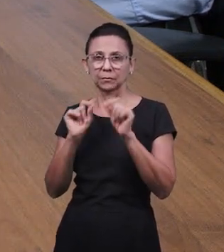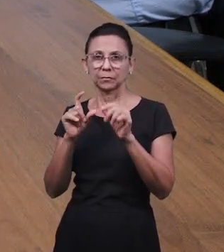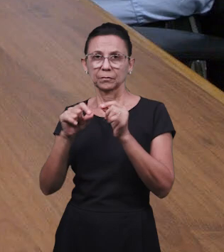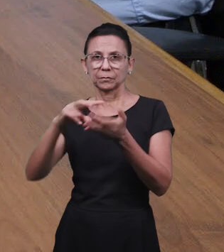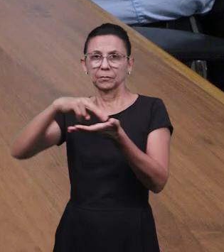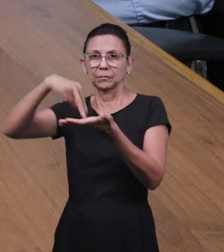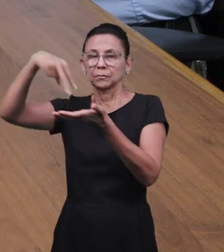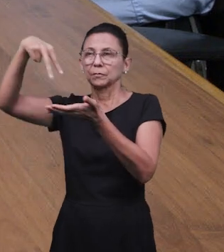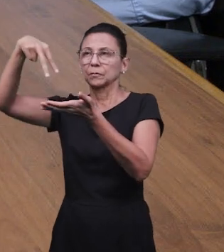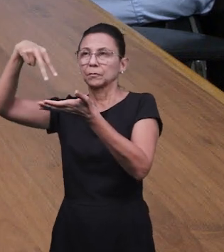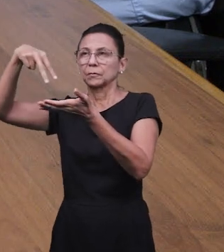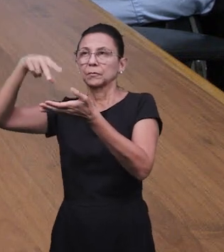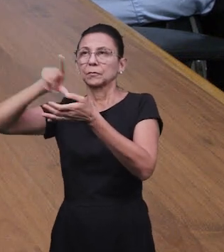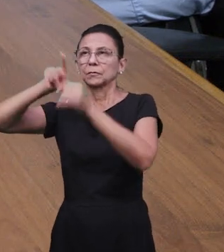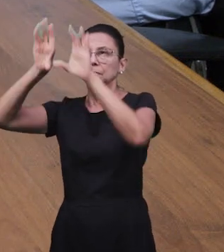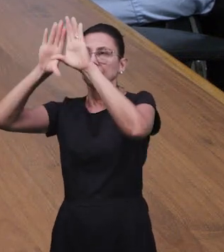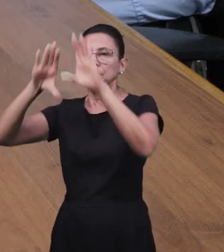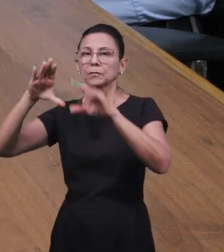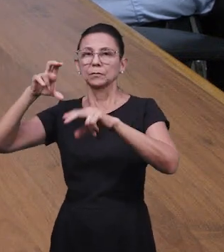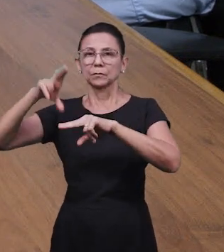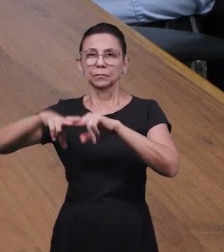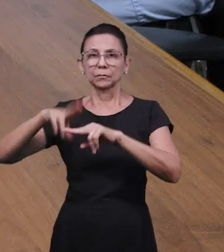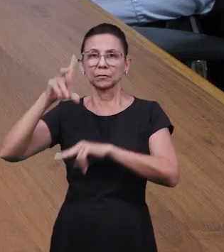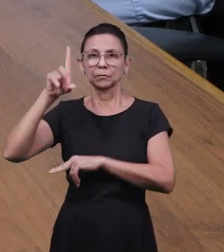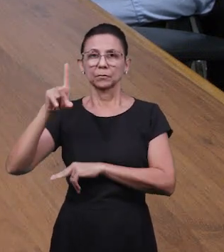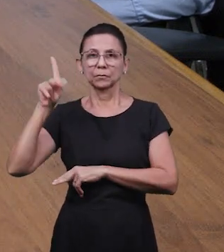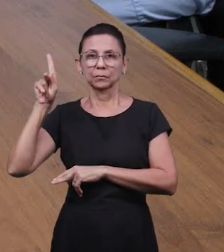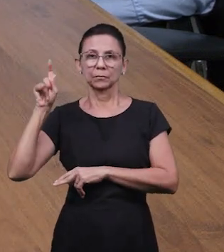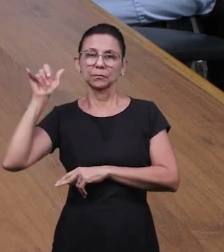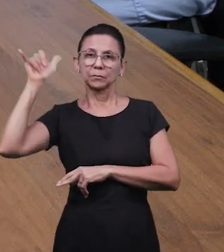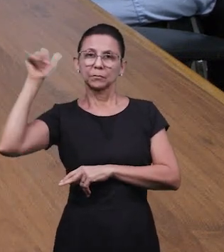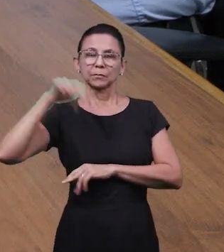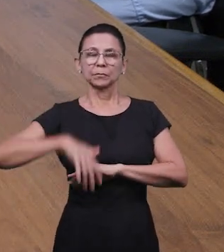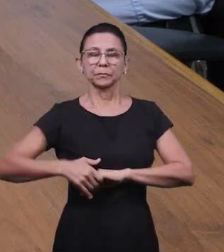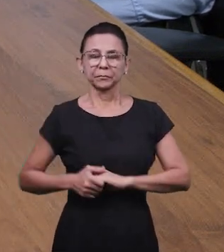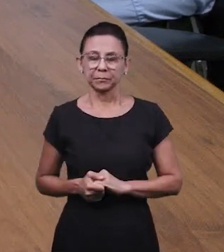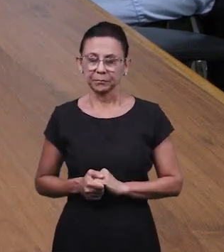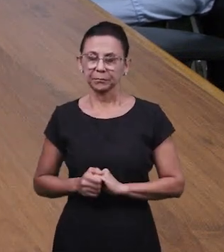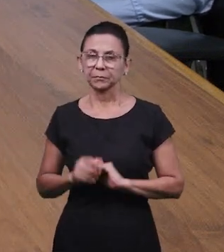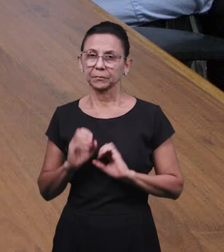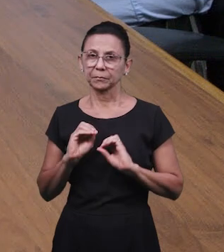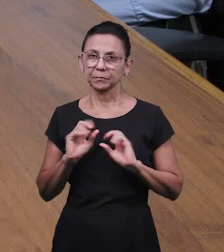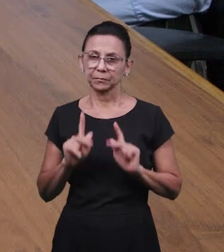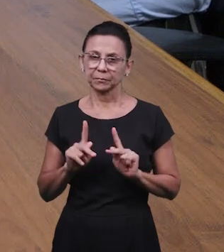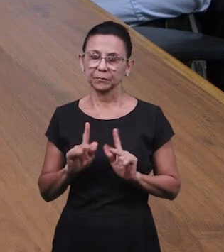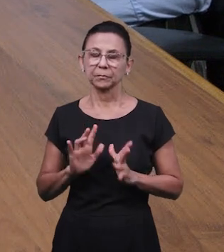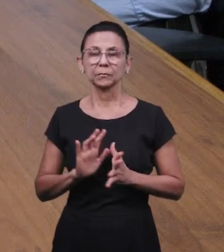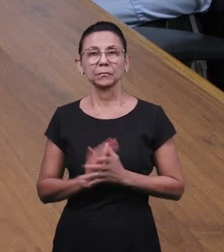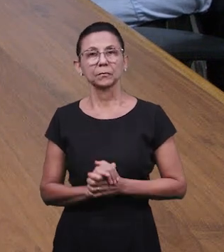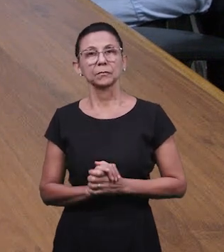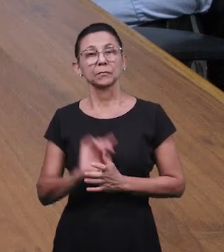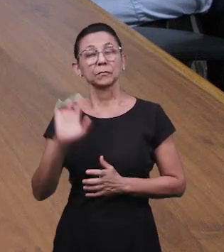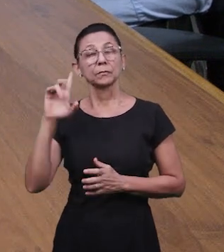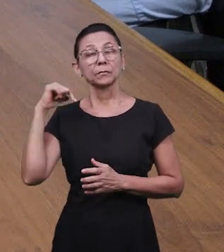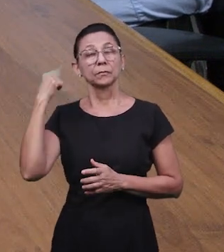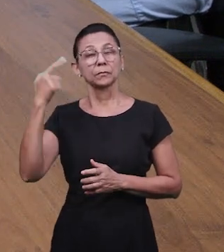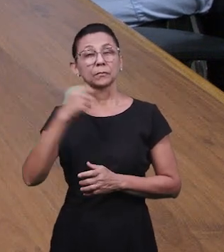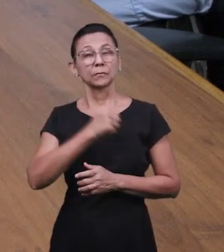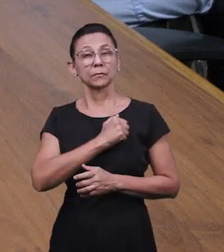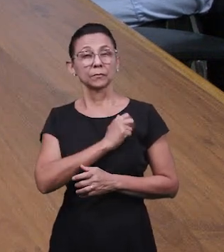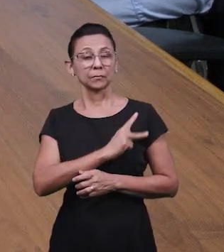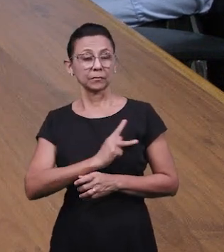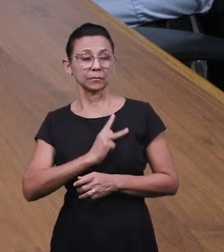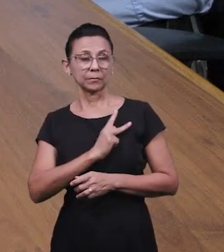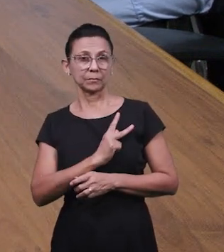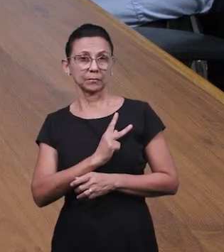Ele subiu e ele está à destra de Deus Pai. Aí você vê, por exemplo, o apóstolo Paulo. Ele veio